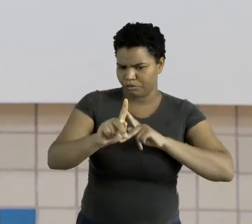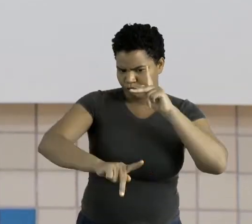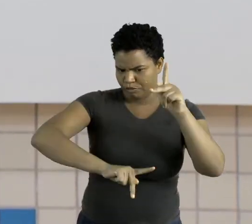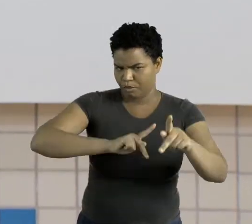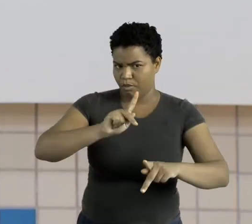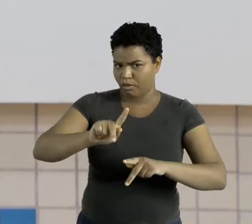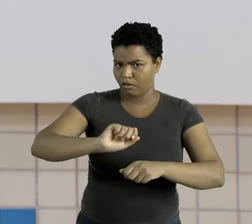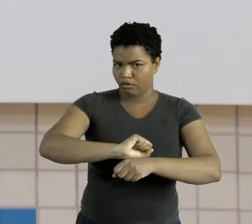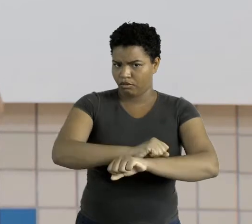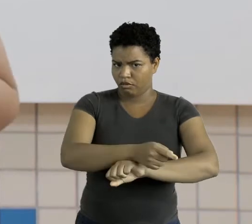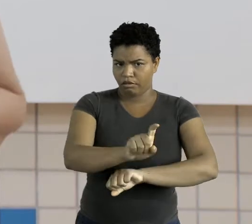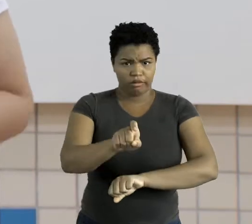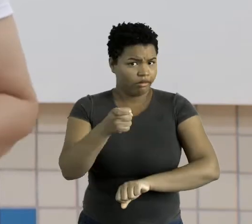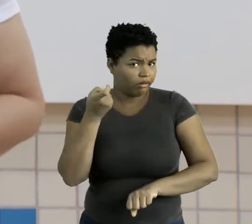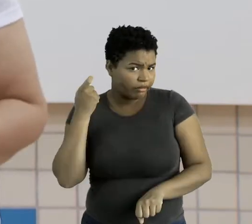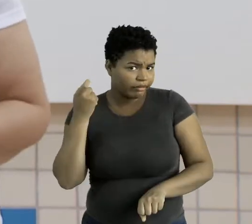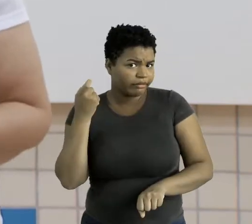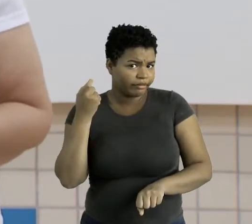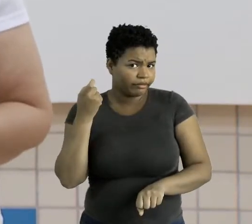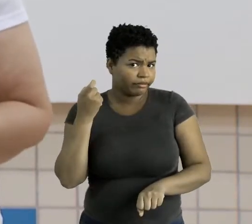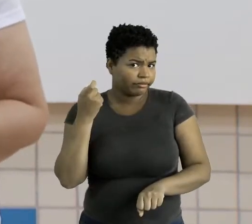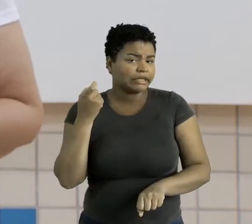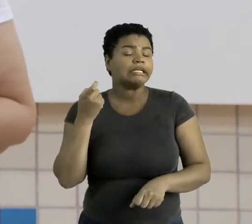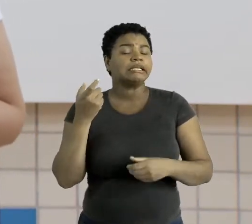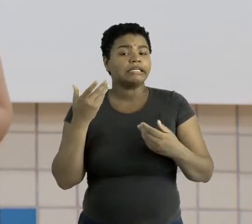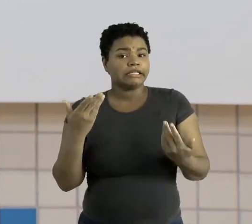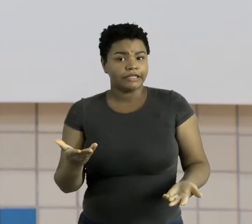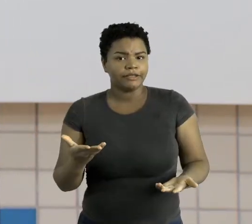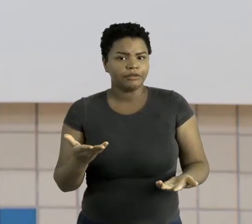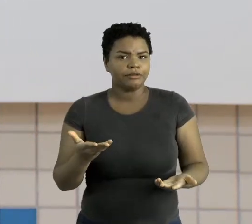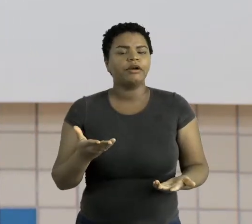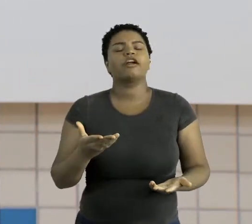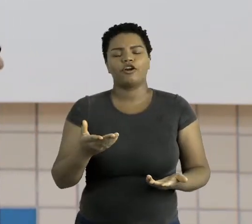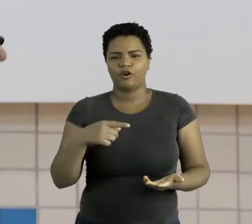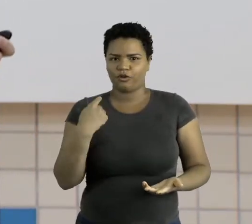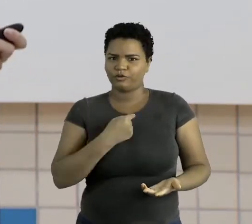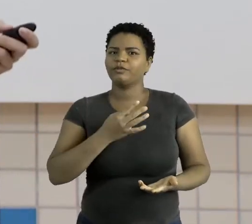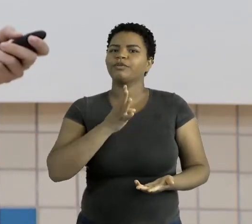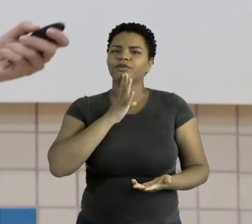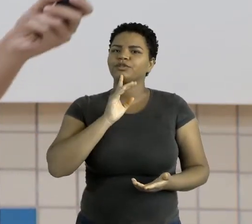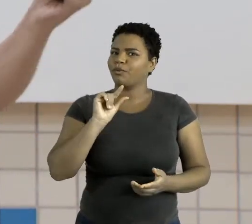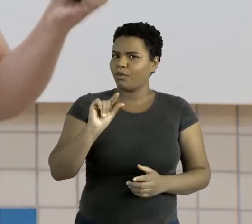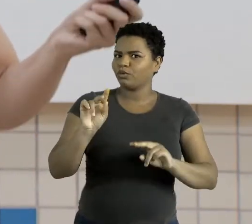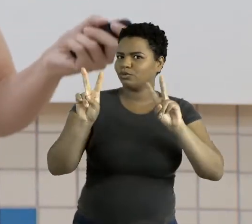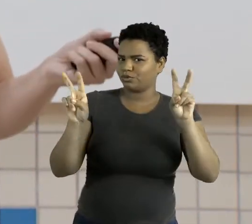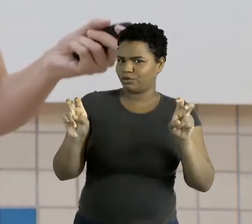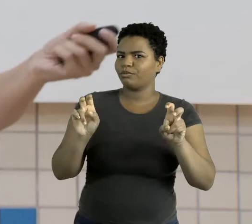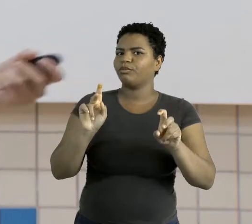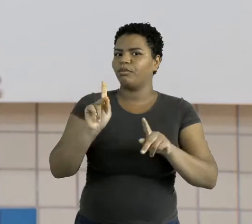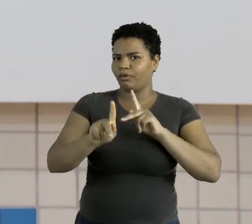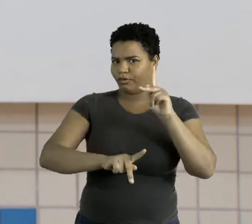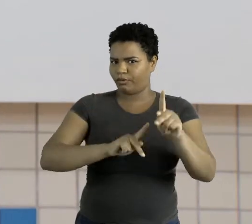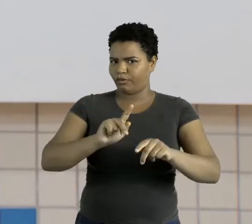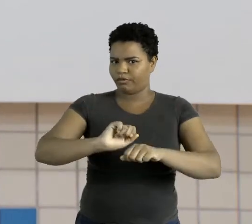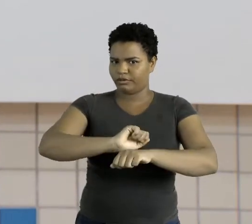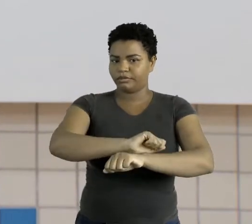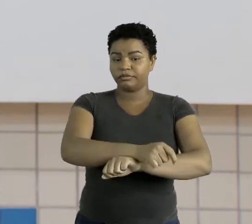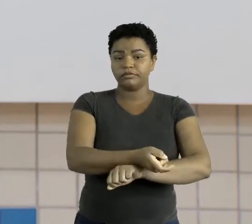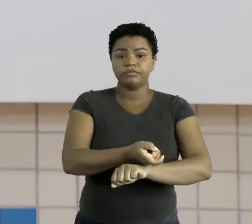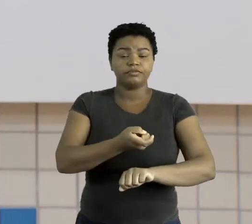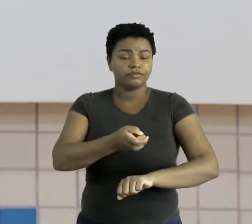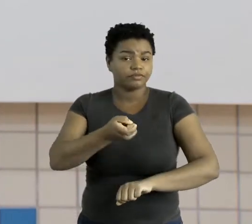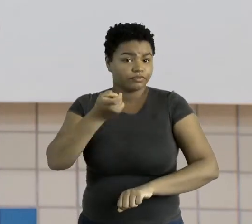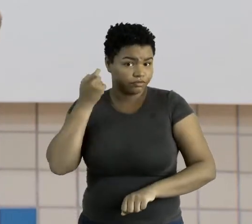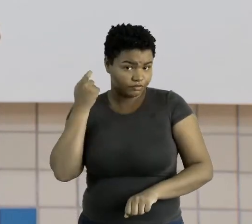não, vamos lá que agora a gente vai começar a entender sobre o povo quilombola. Os povos quilombolas, eles